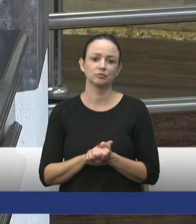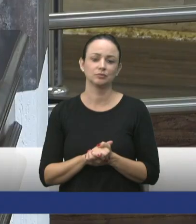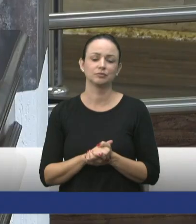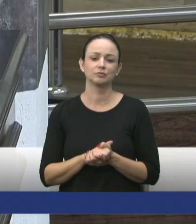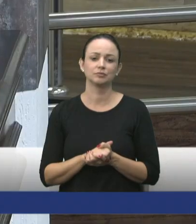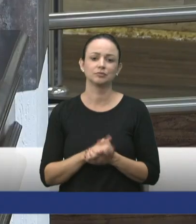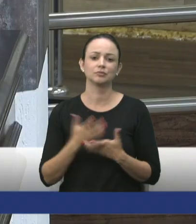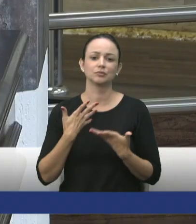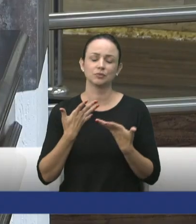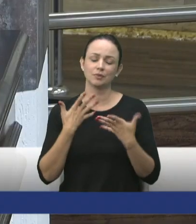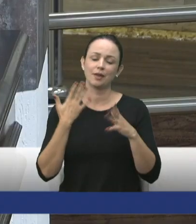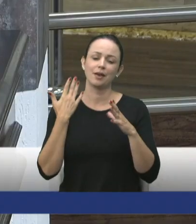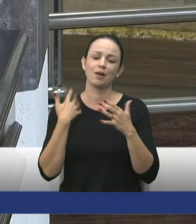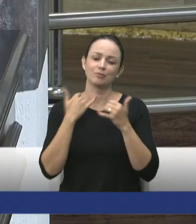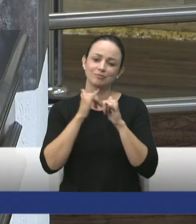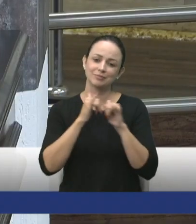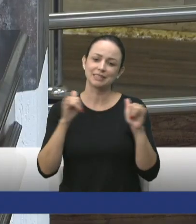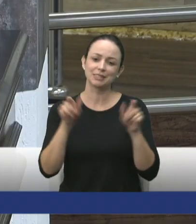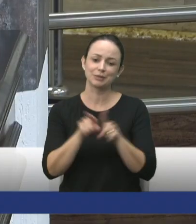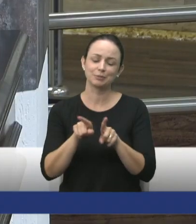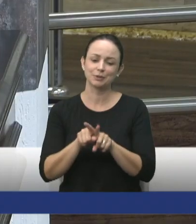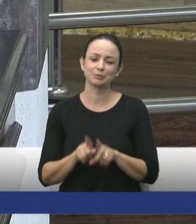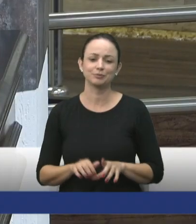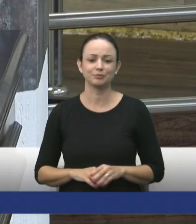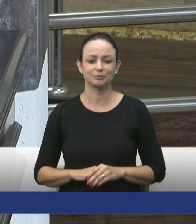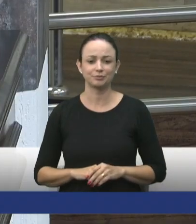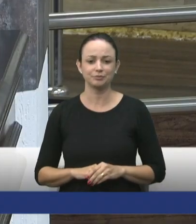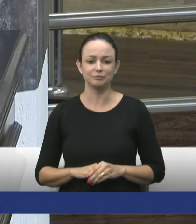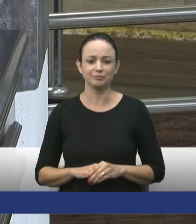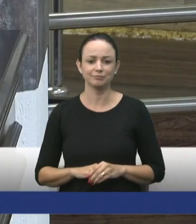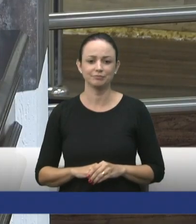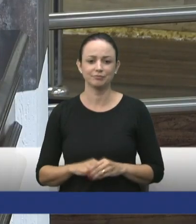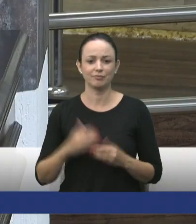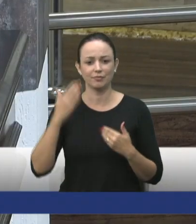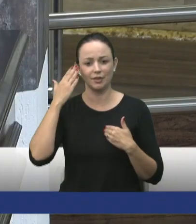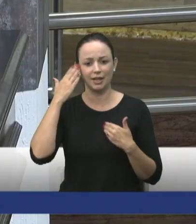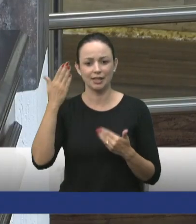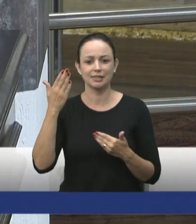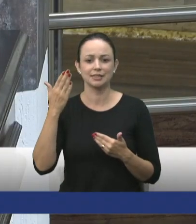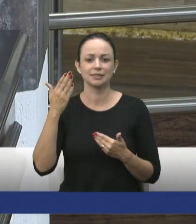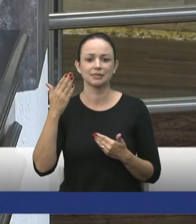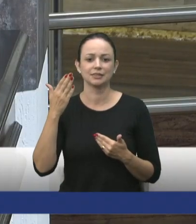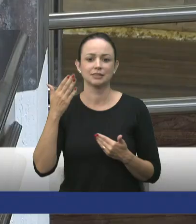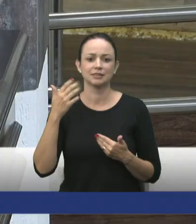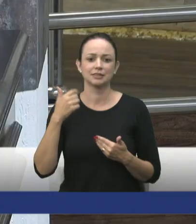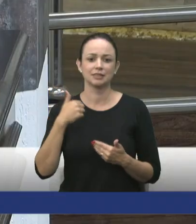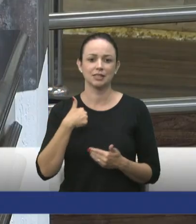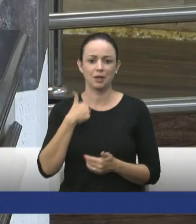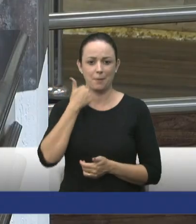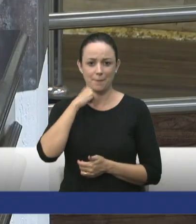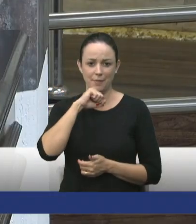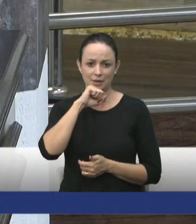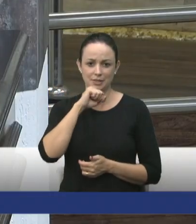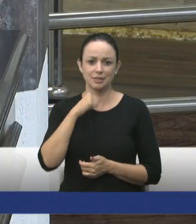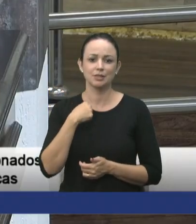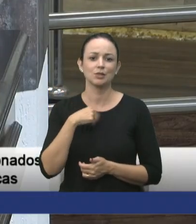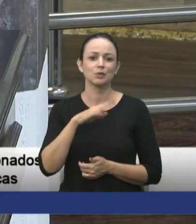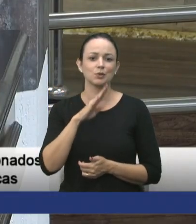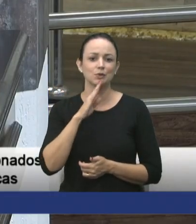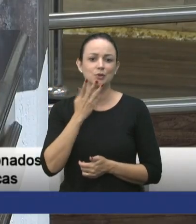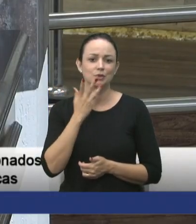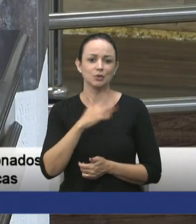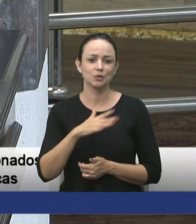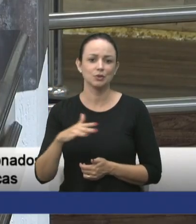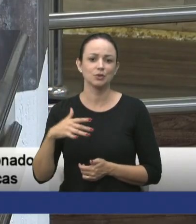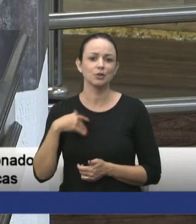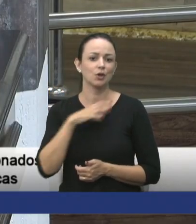uma mensagem também, e agradecer, porque eu falo que eu sou mãe e estou conhecendo as crianças, e eu amo